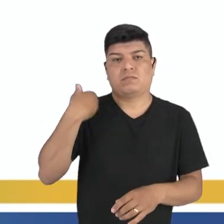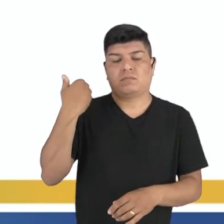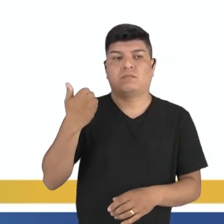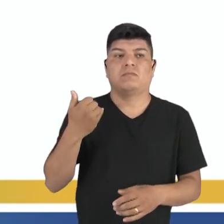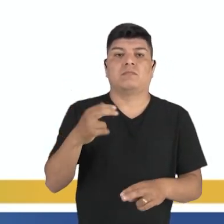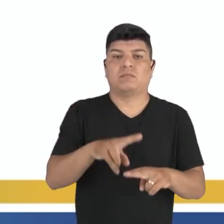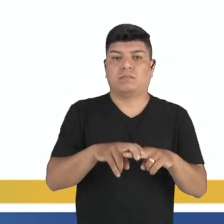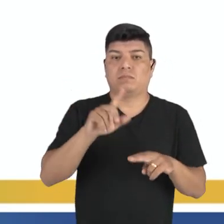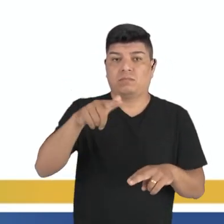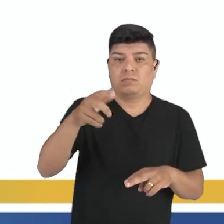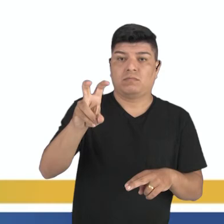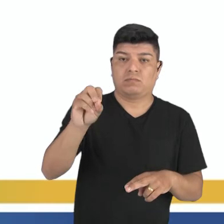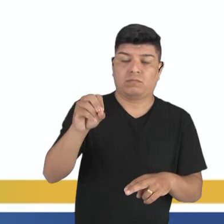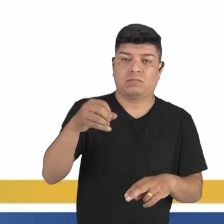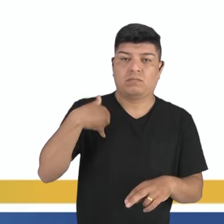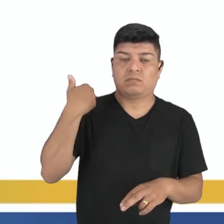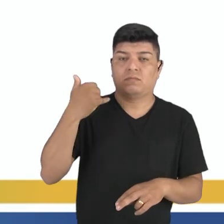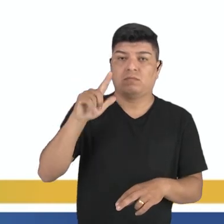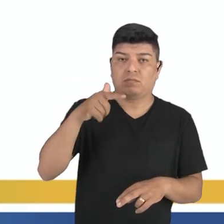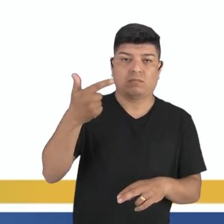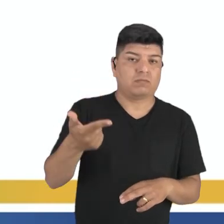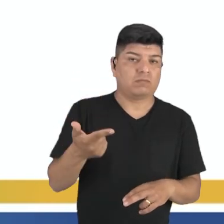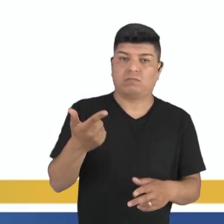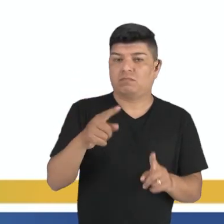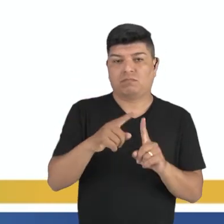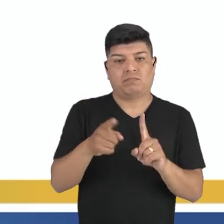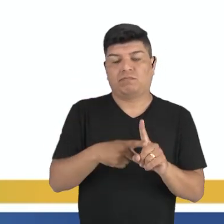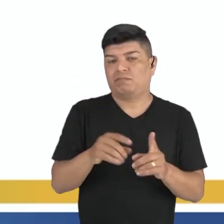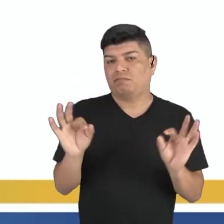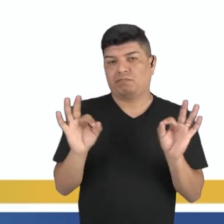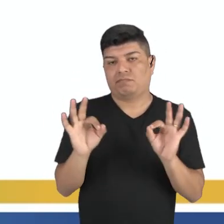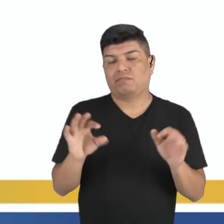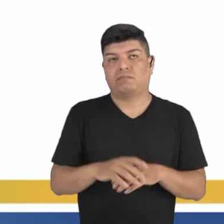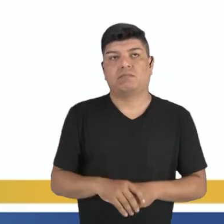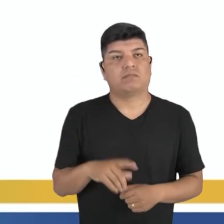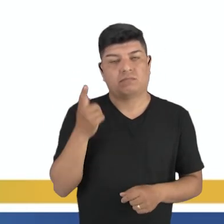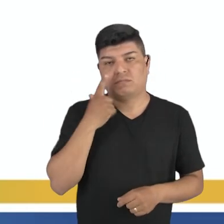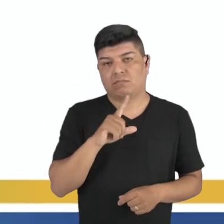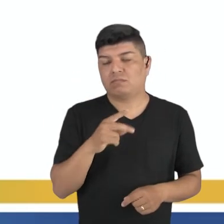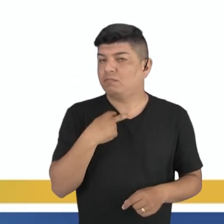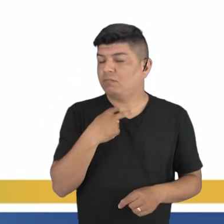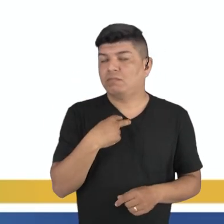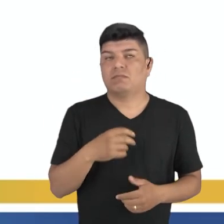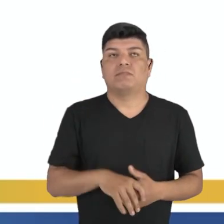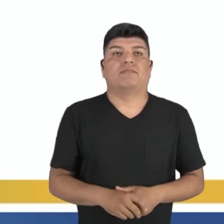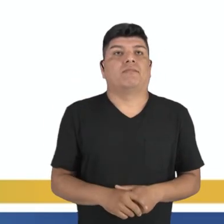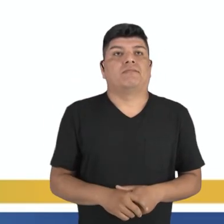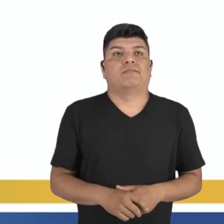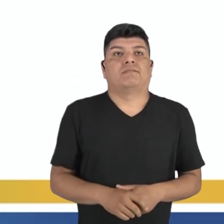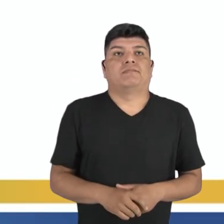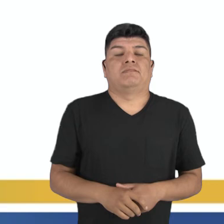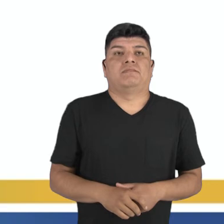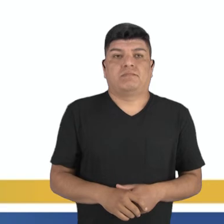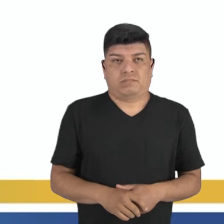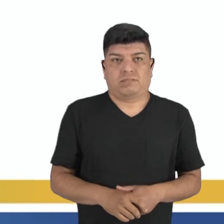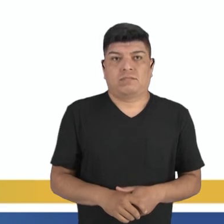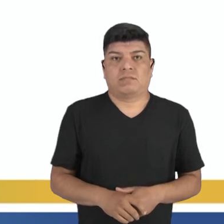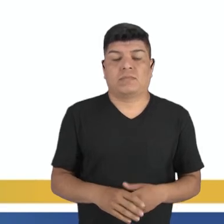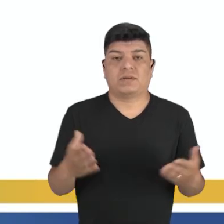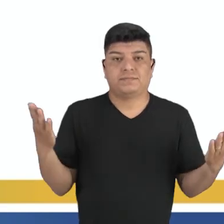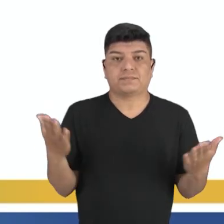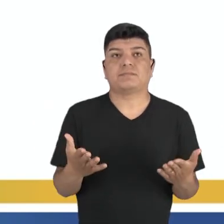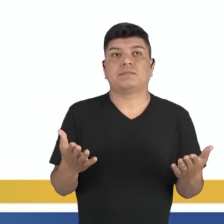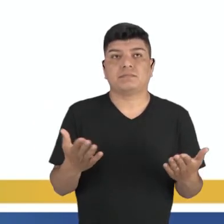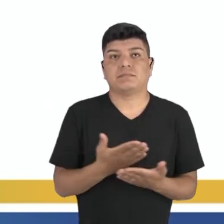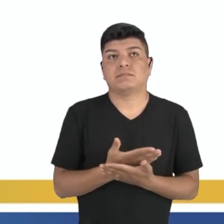Então, depois de 50 anos, a mulher já não engravida de maneira alguma. Tudo bem, pessoal? Então, eu trago aqui para